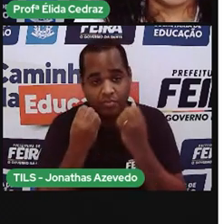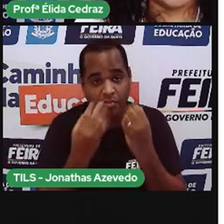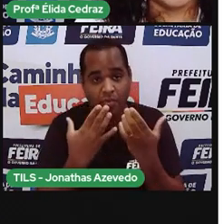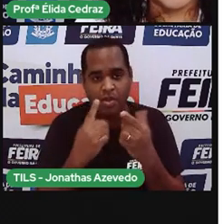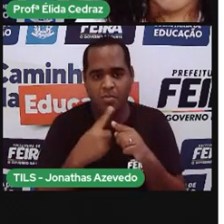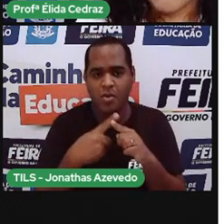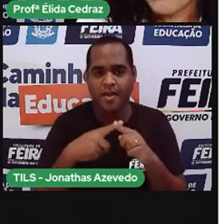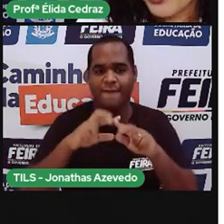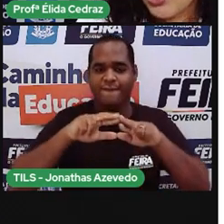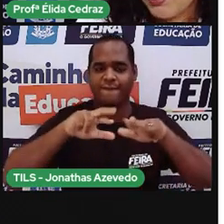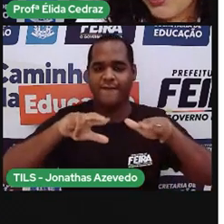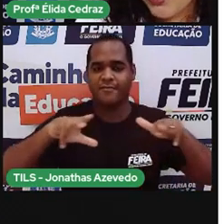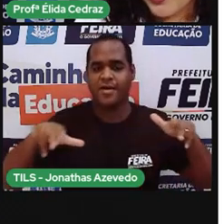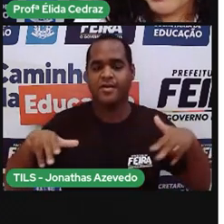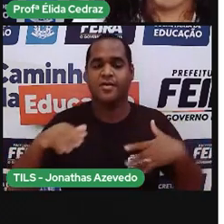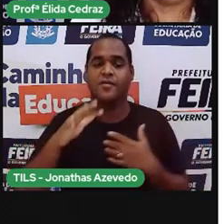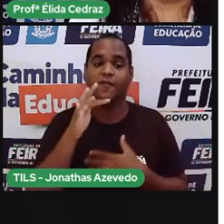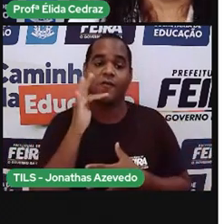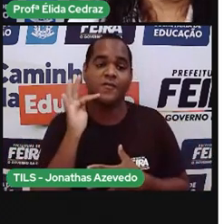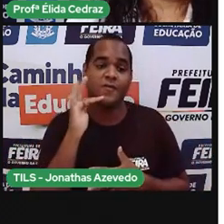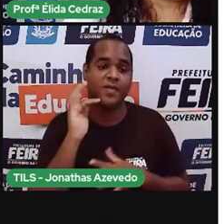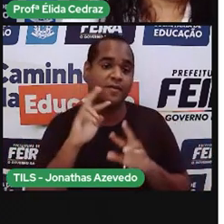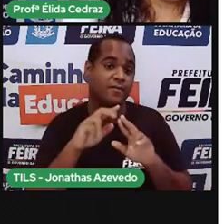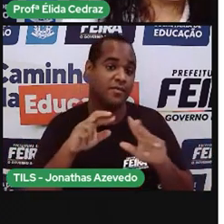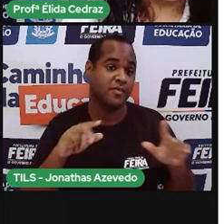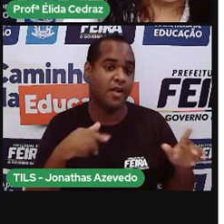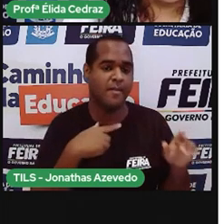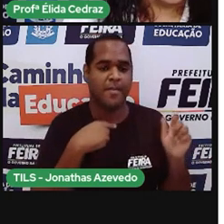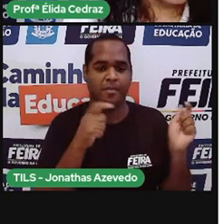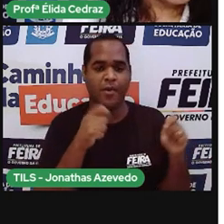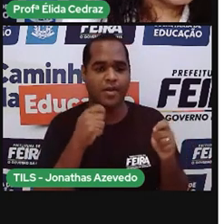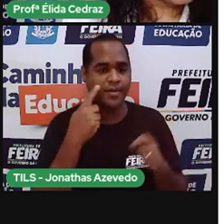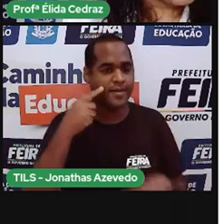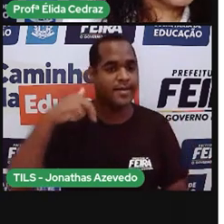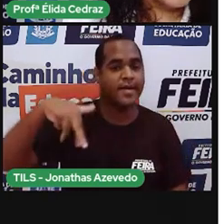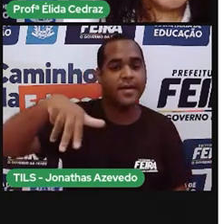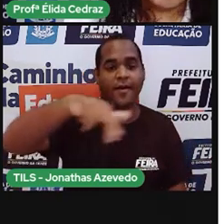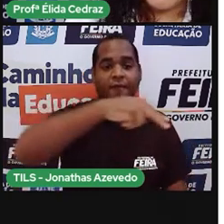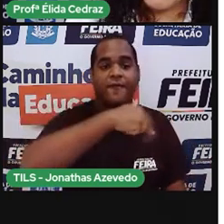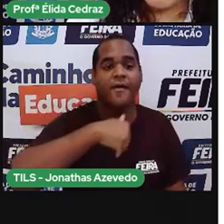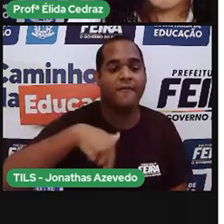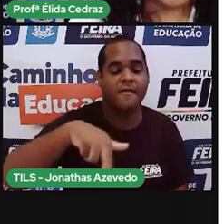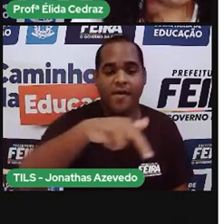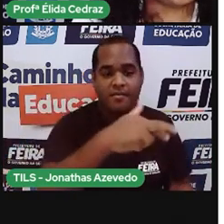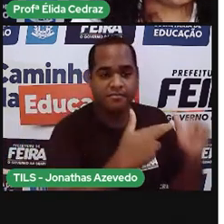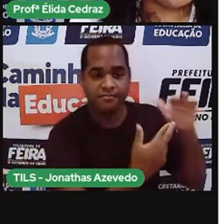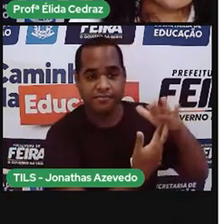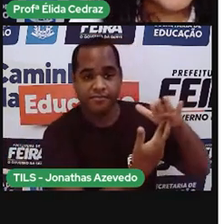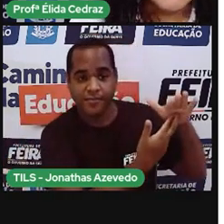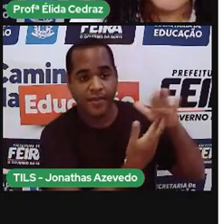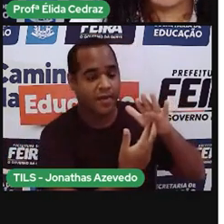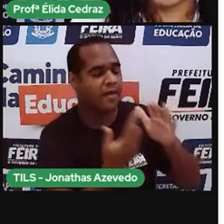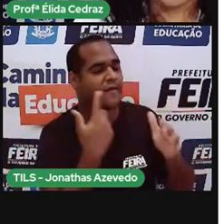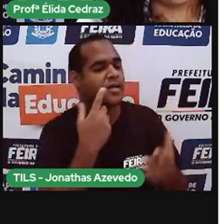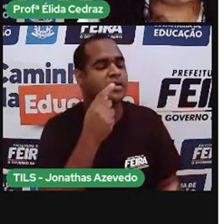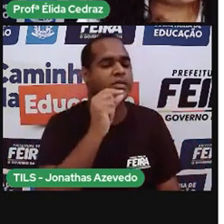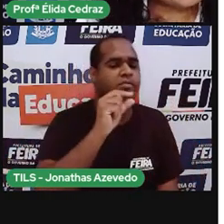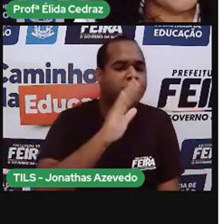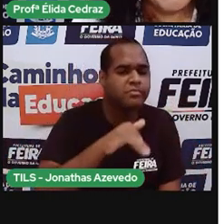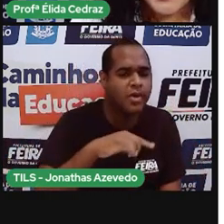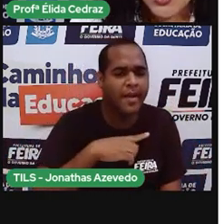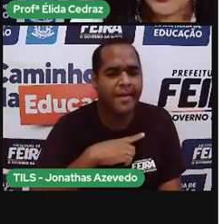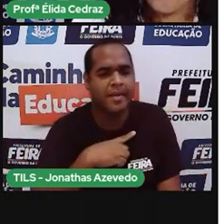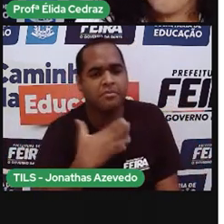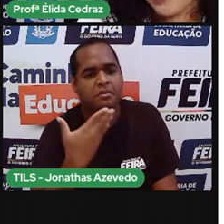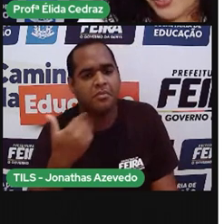uma variedade muito boa. A gente pode circular por toda a feira vendo o preço, ver comprar onde